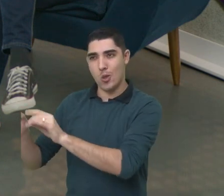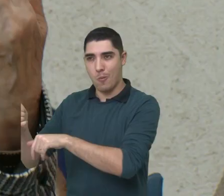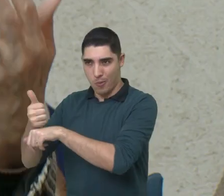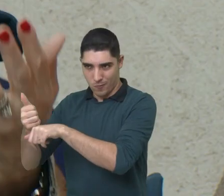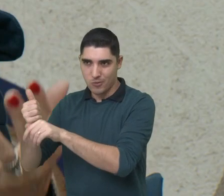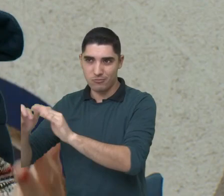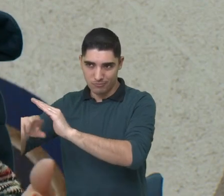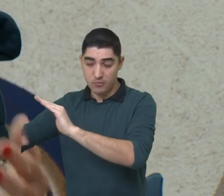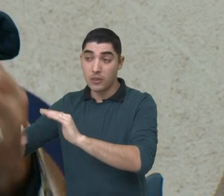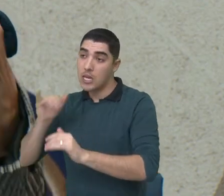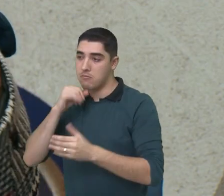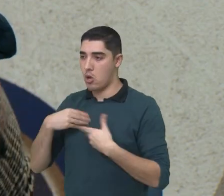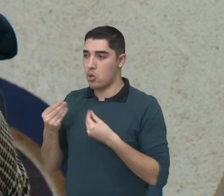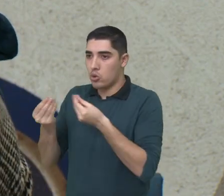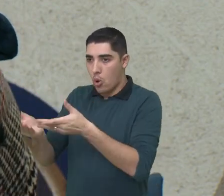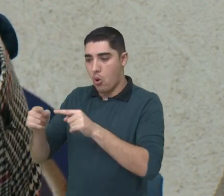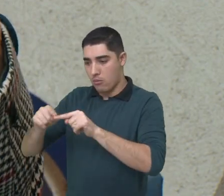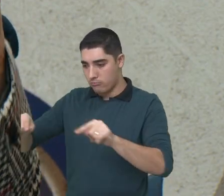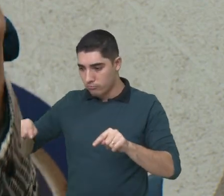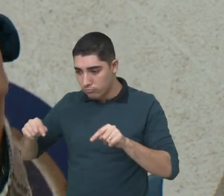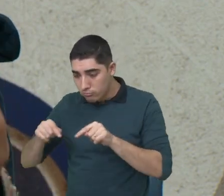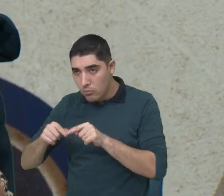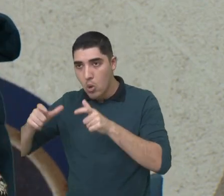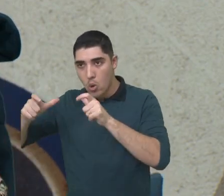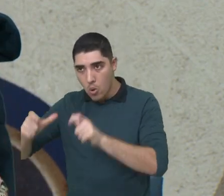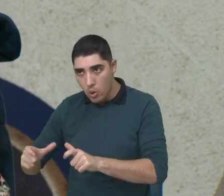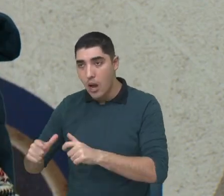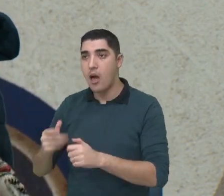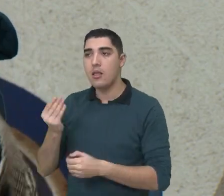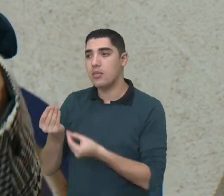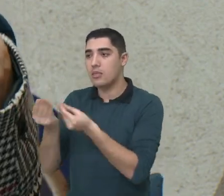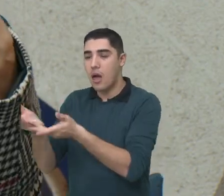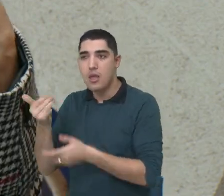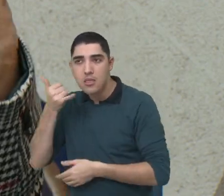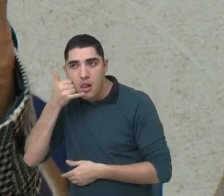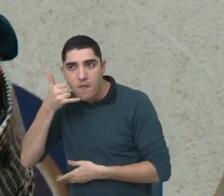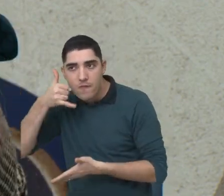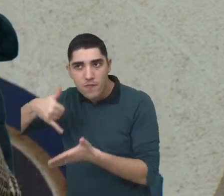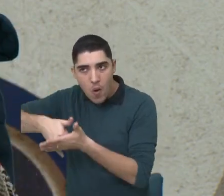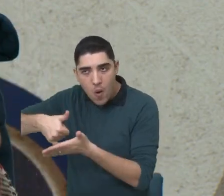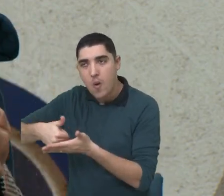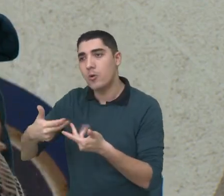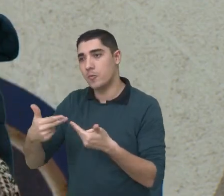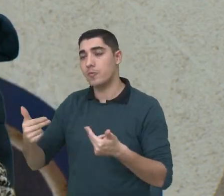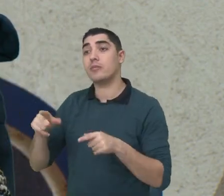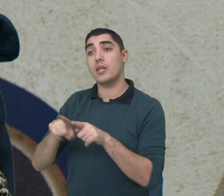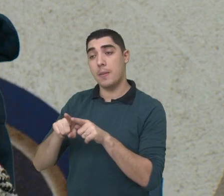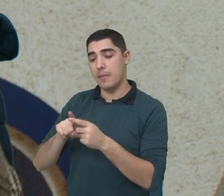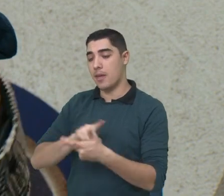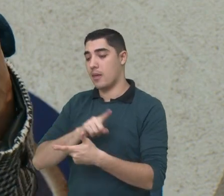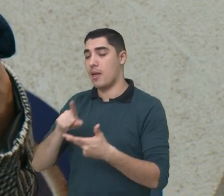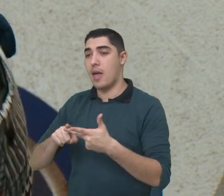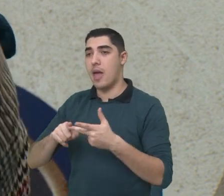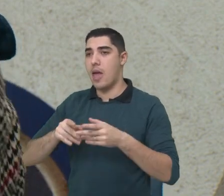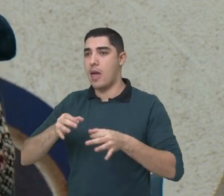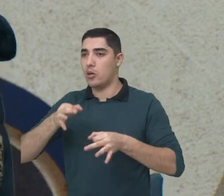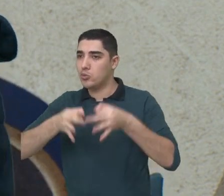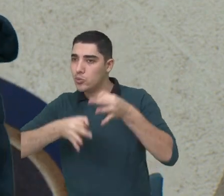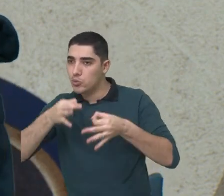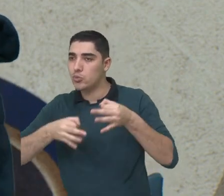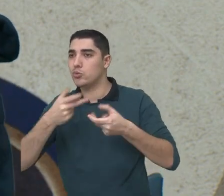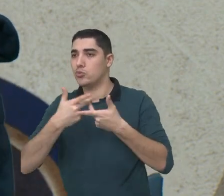Ela oferece o escritório, ela oferece os telefones, ela oferece assessoria